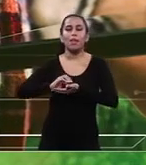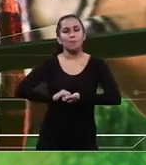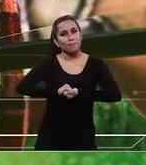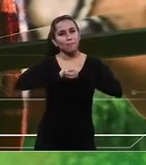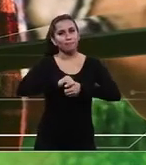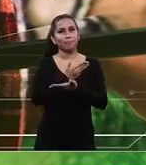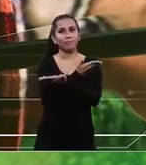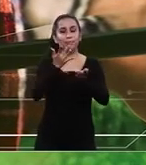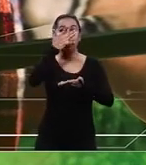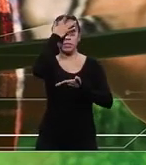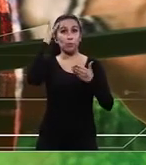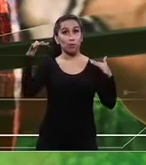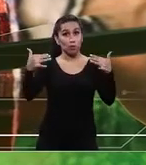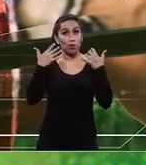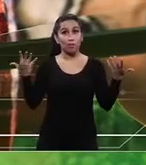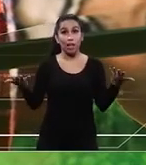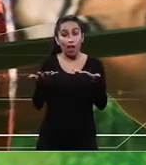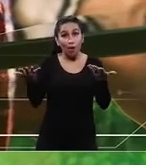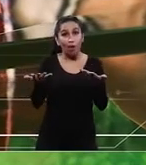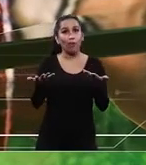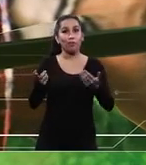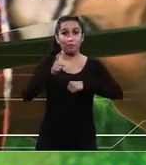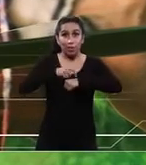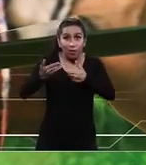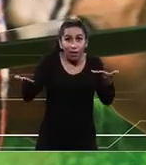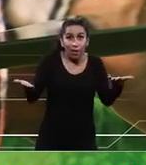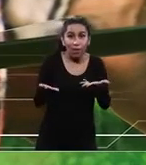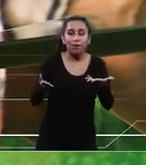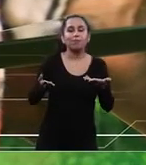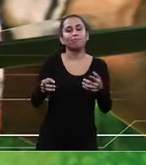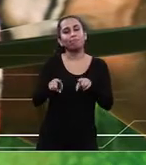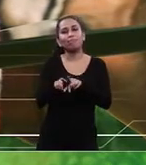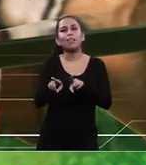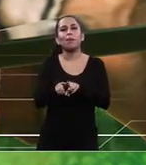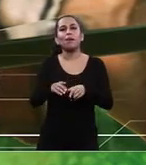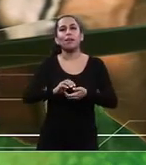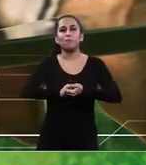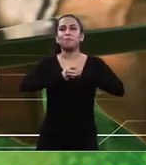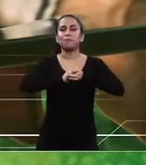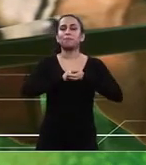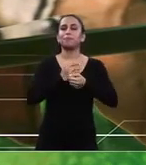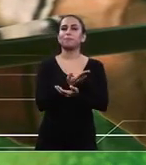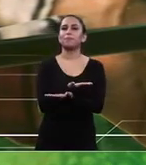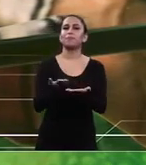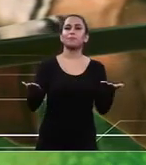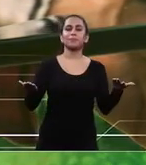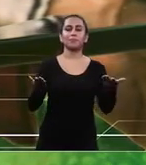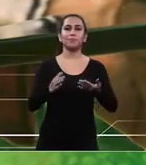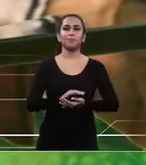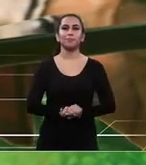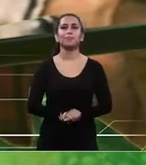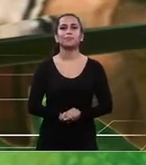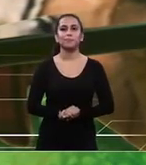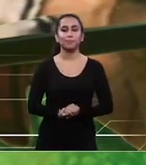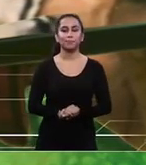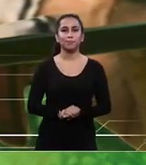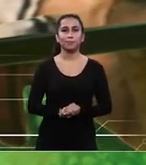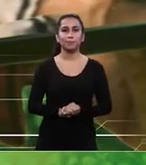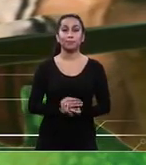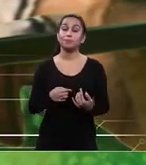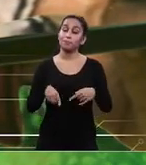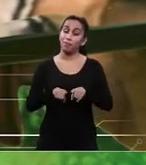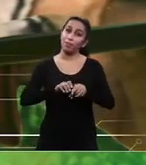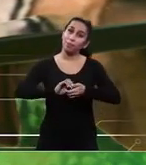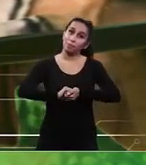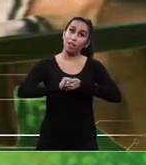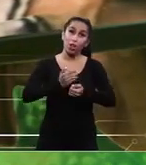os espectadores que nos assistem hoje. Também gostaria de fazer uma apresentação aos nossos